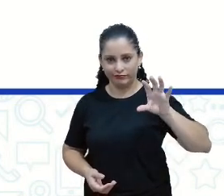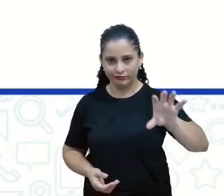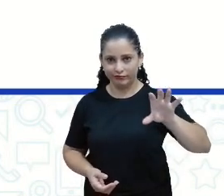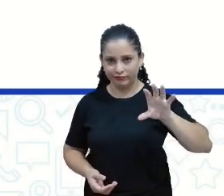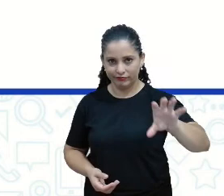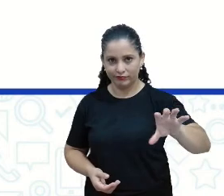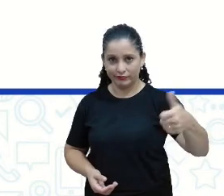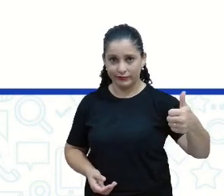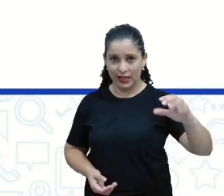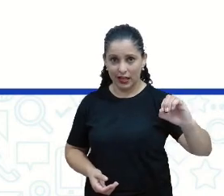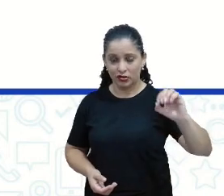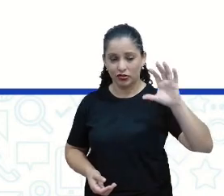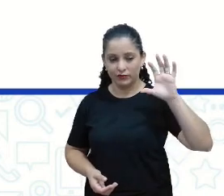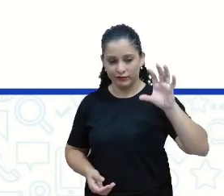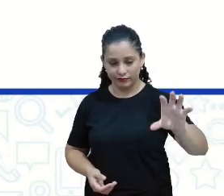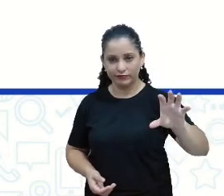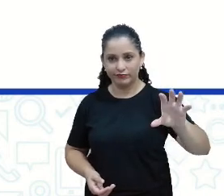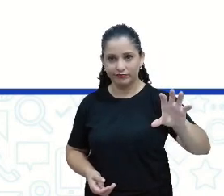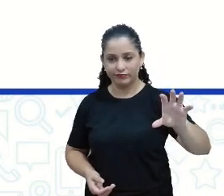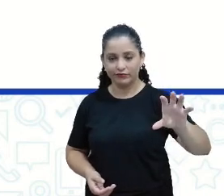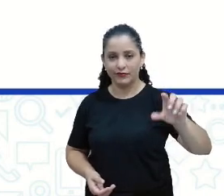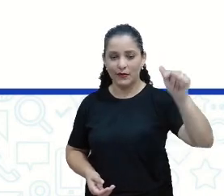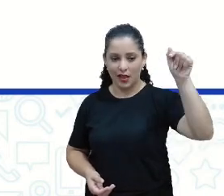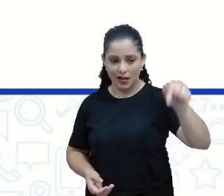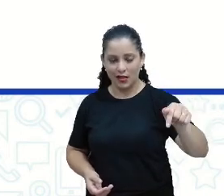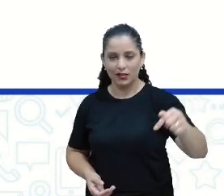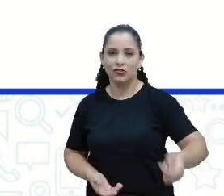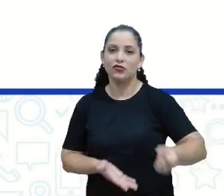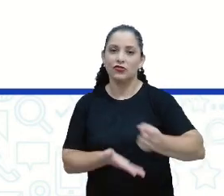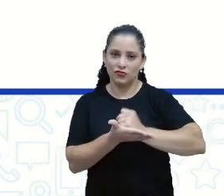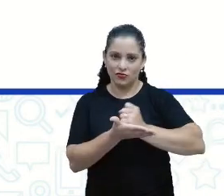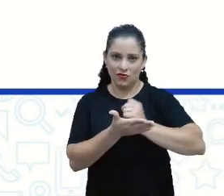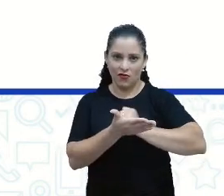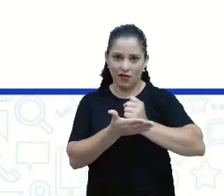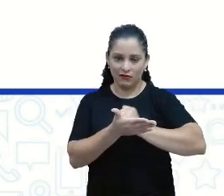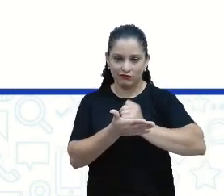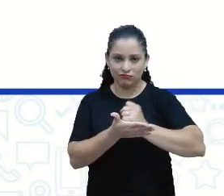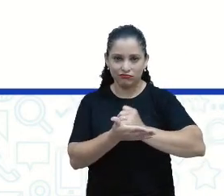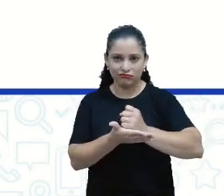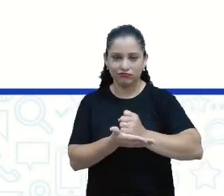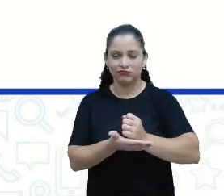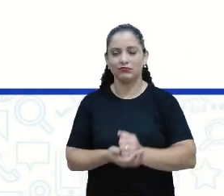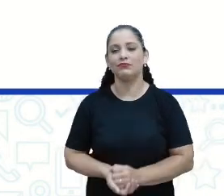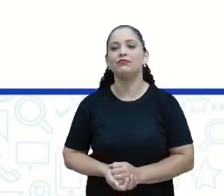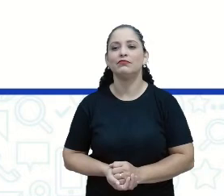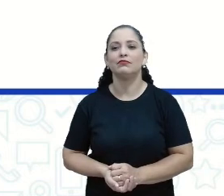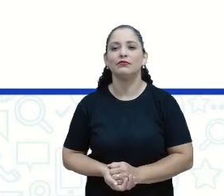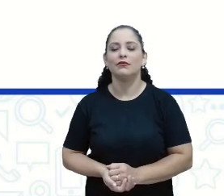10, certo? Desses 30 serão gamers. Mas será que